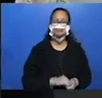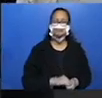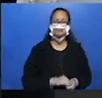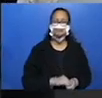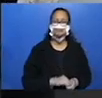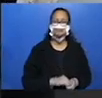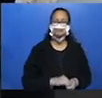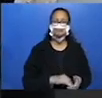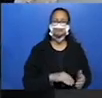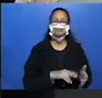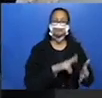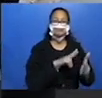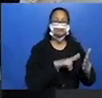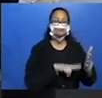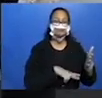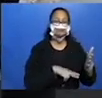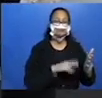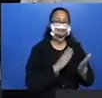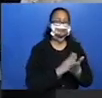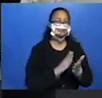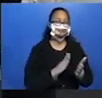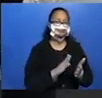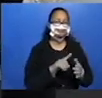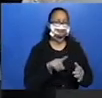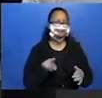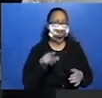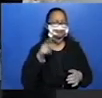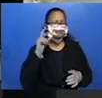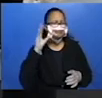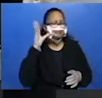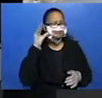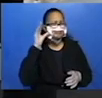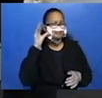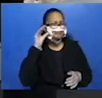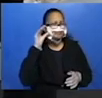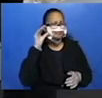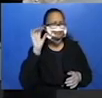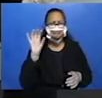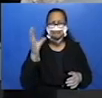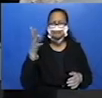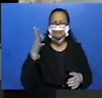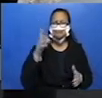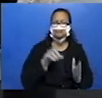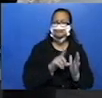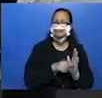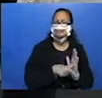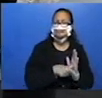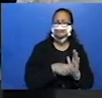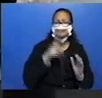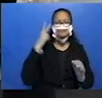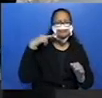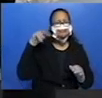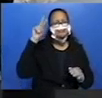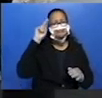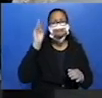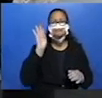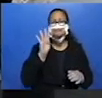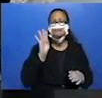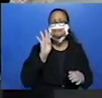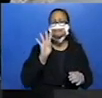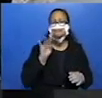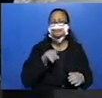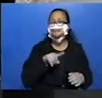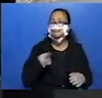pausar a leitura aqui. Ficou curioso para saber o que acontece depois? A história é bem interessante. E aí vocês